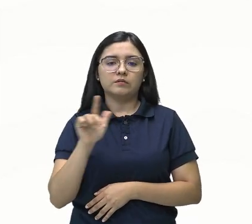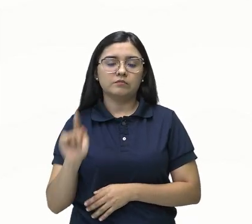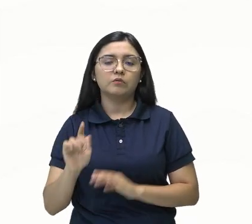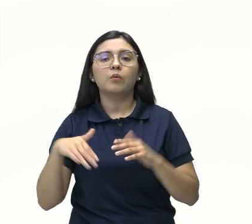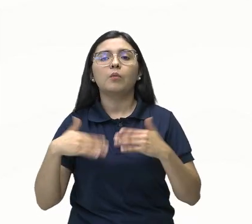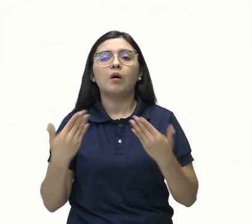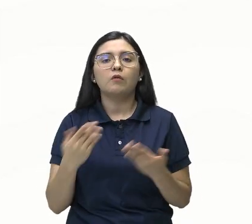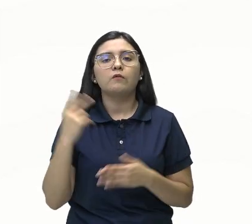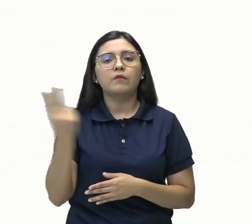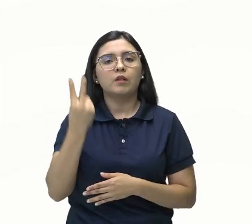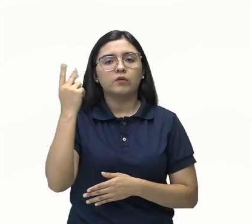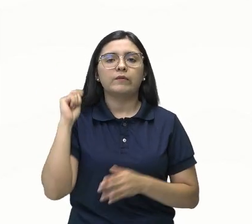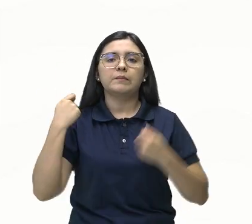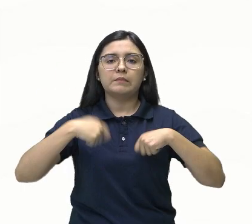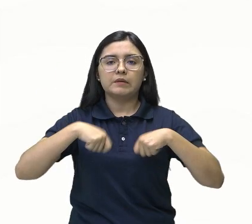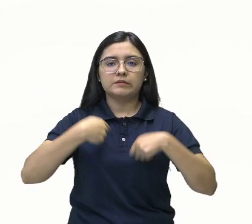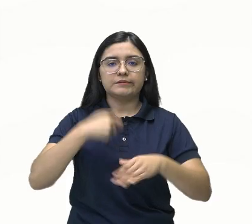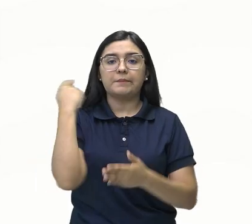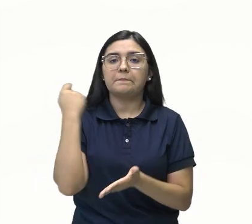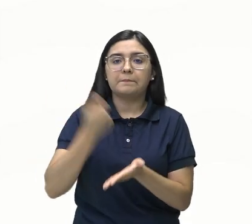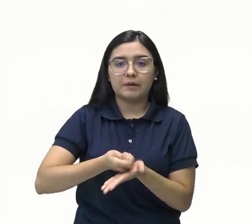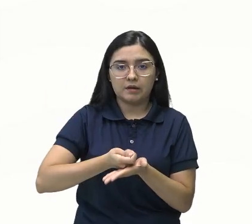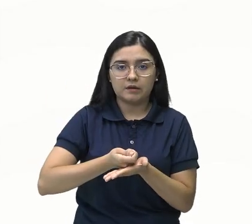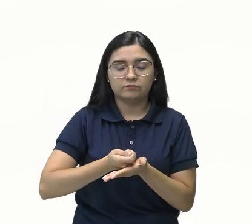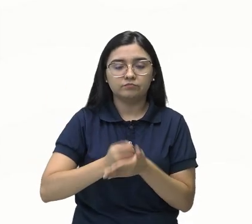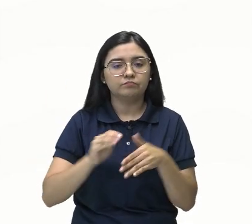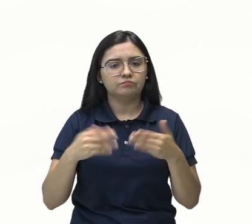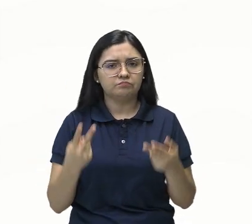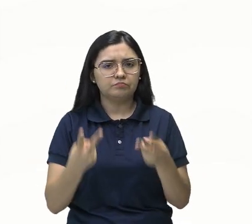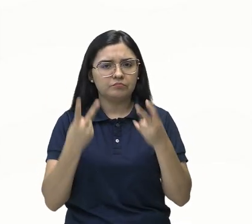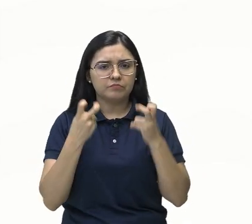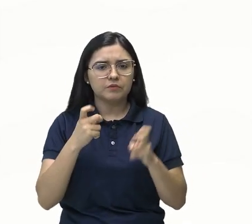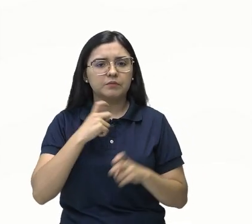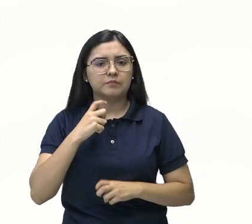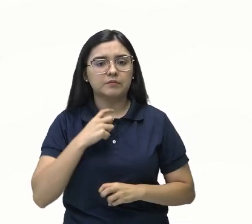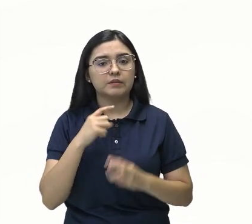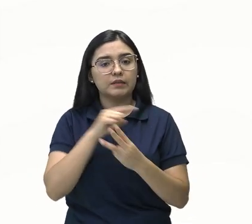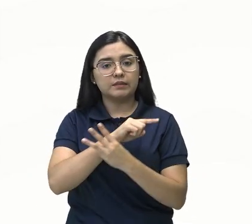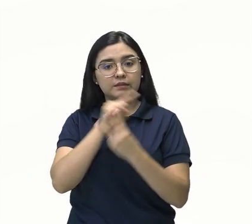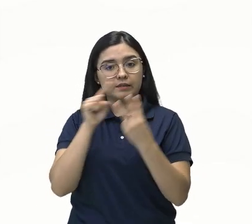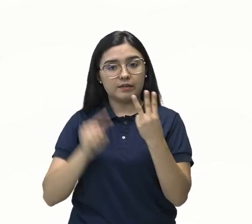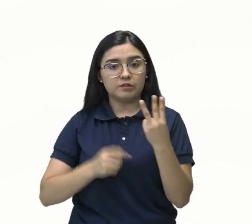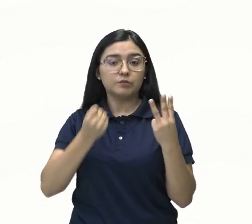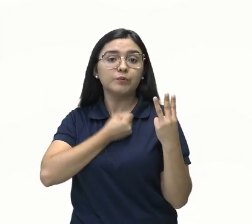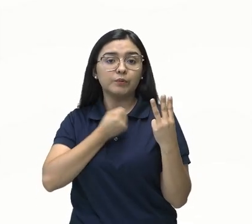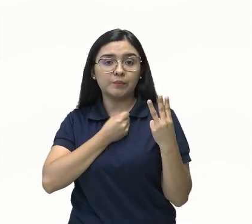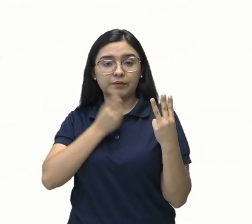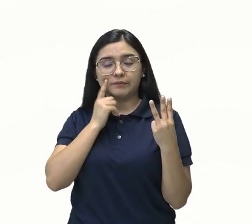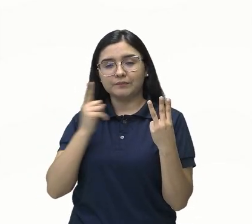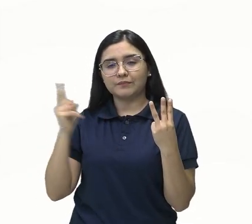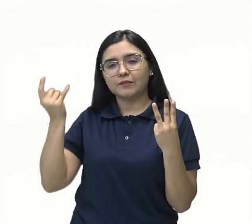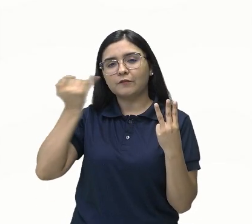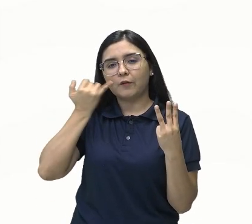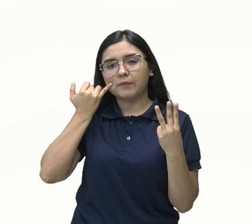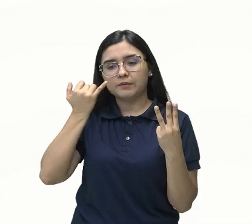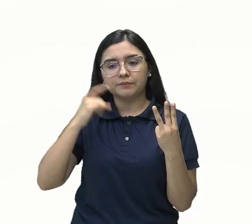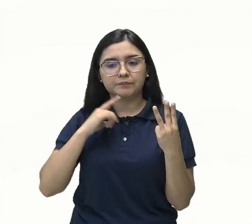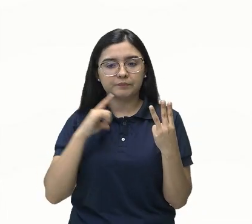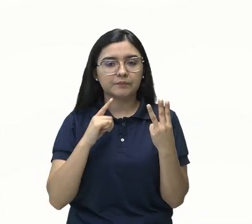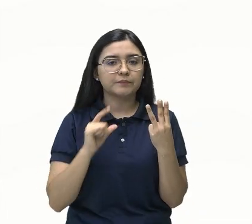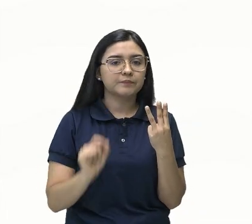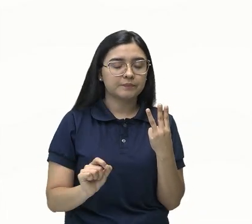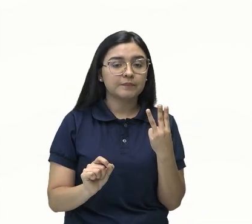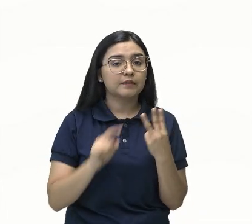E quanto é que ele vai ter que pagar? Observe que a gente tem 3 valores. Tá? Temos